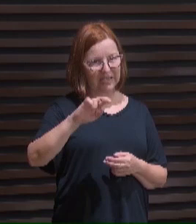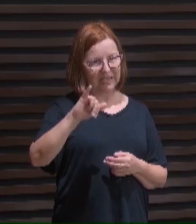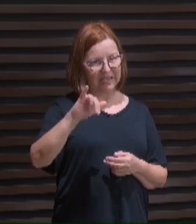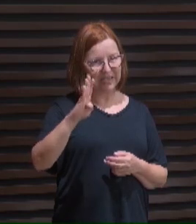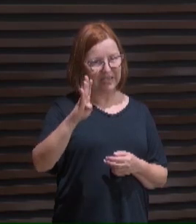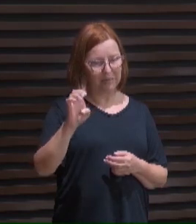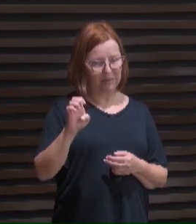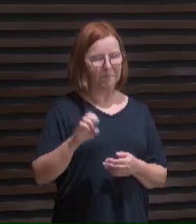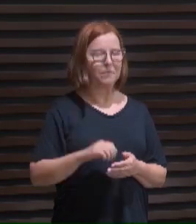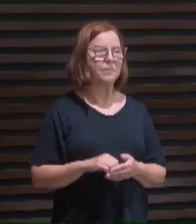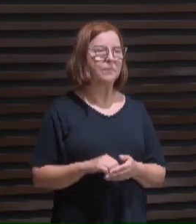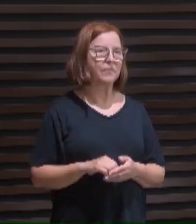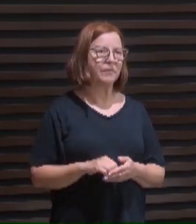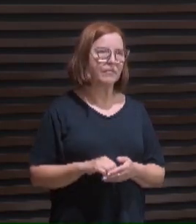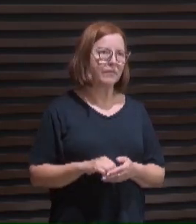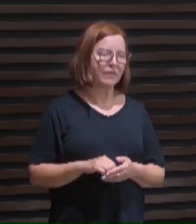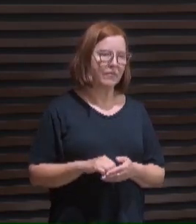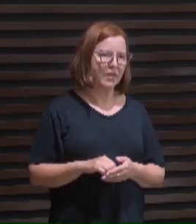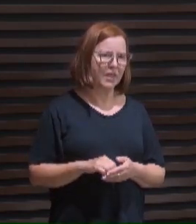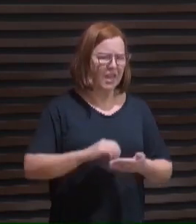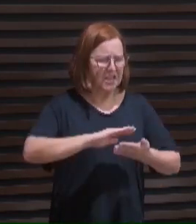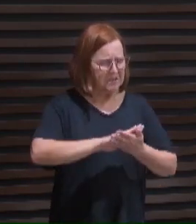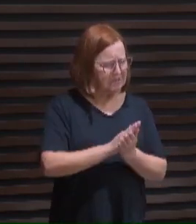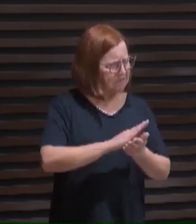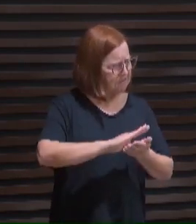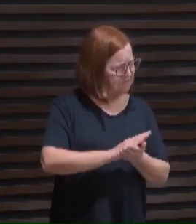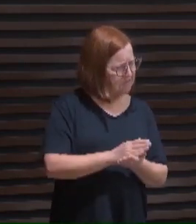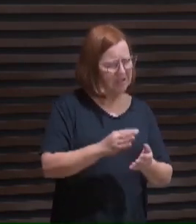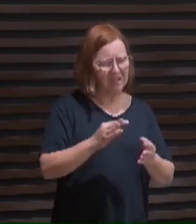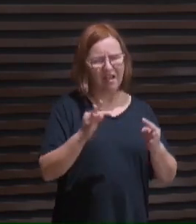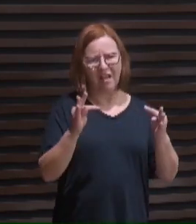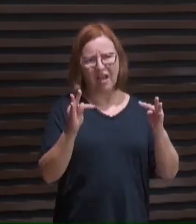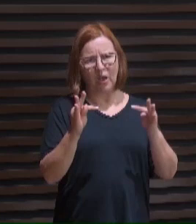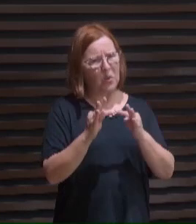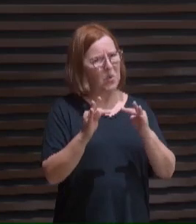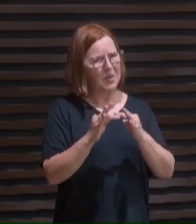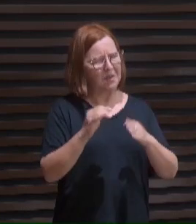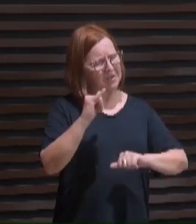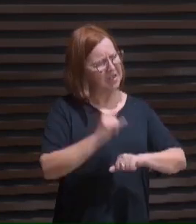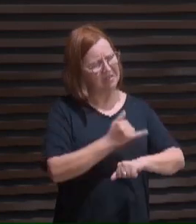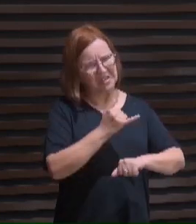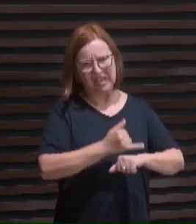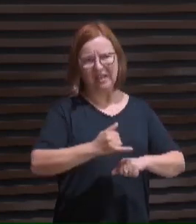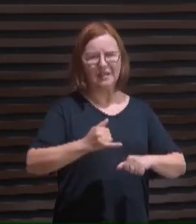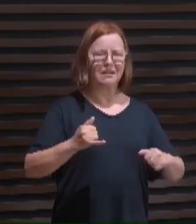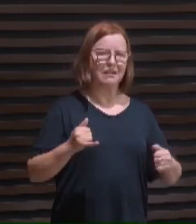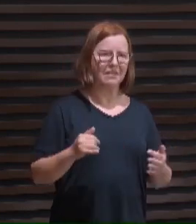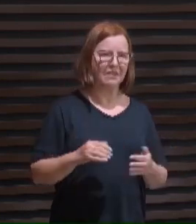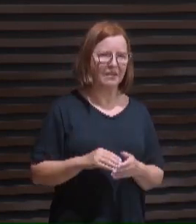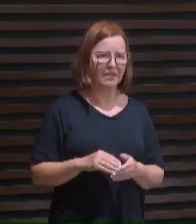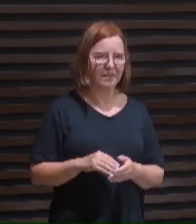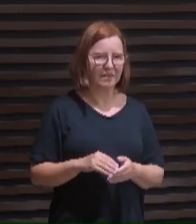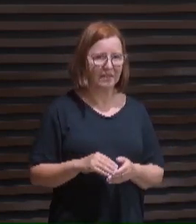vem poderosamente, destruiu o templo de Jerusalém, era um rei